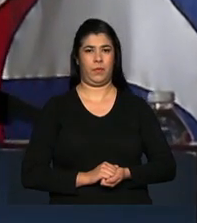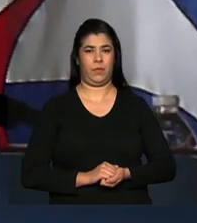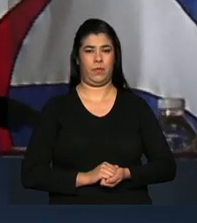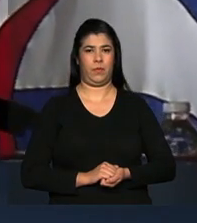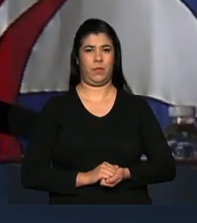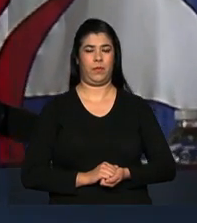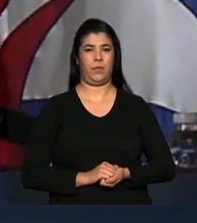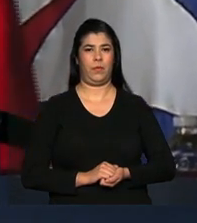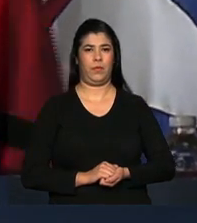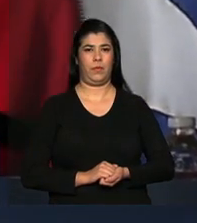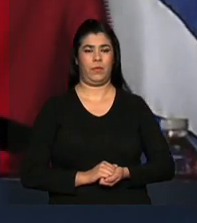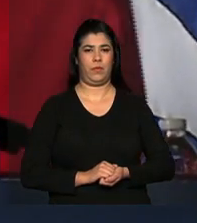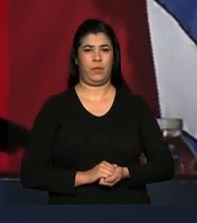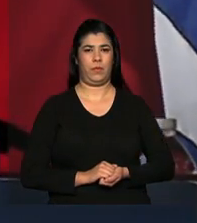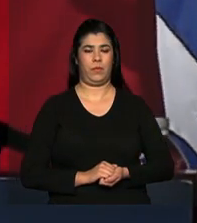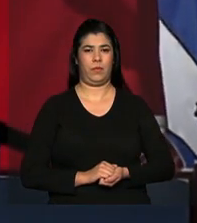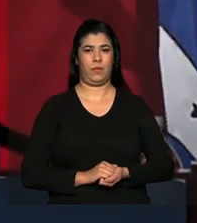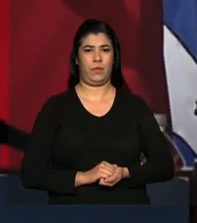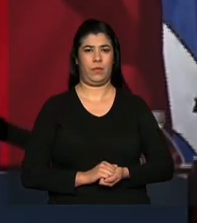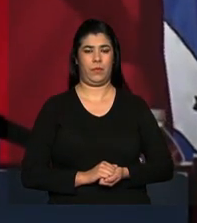Thank you.